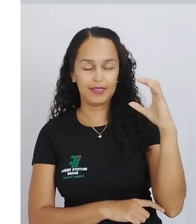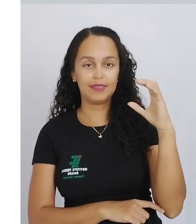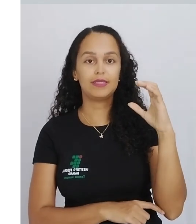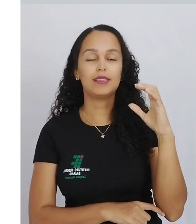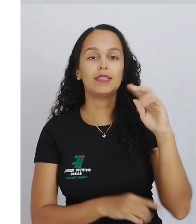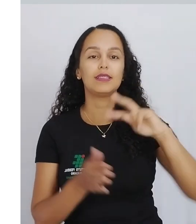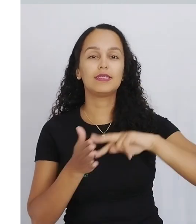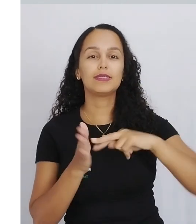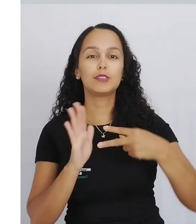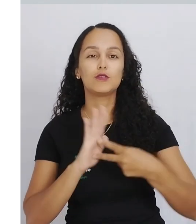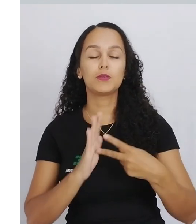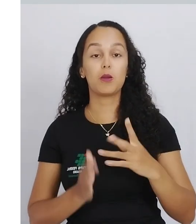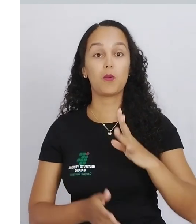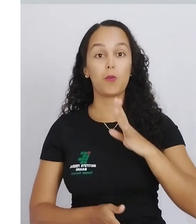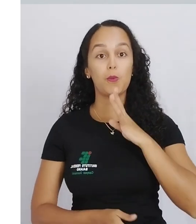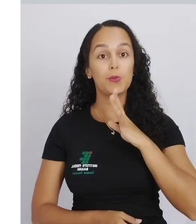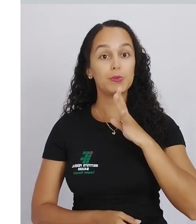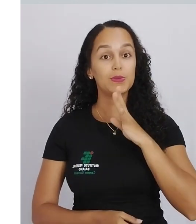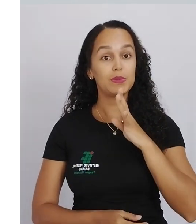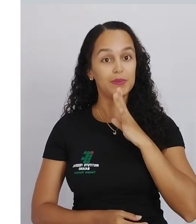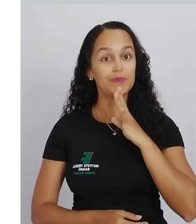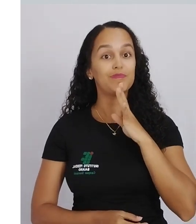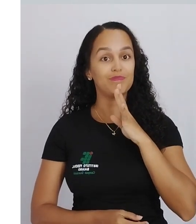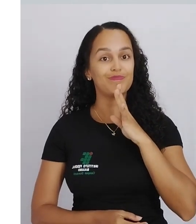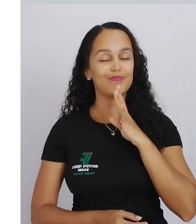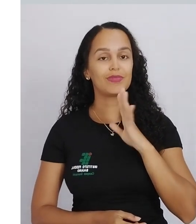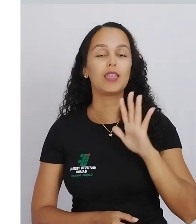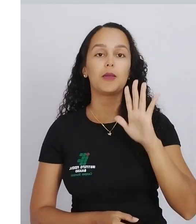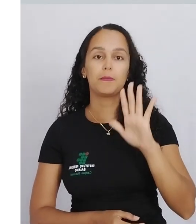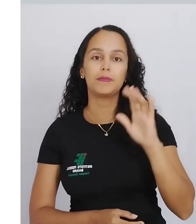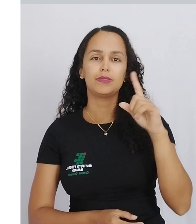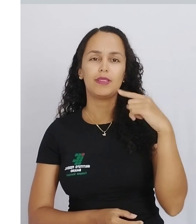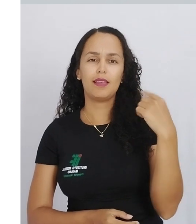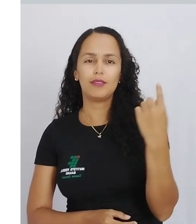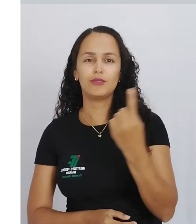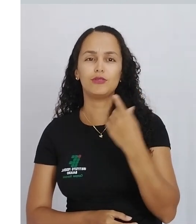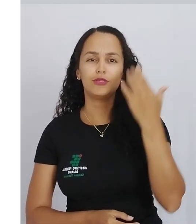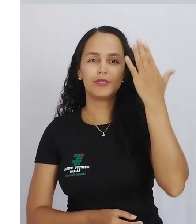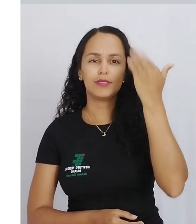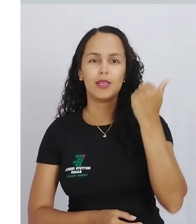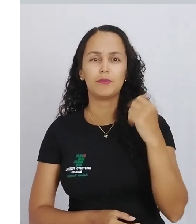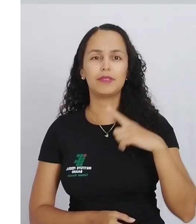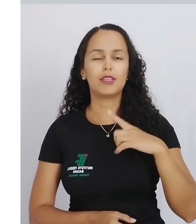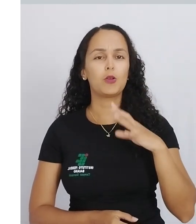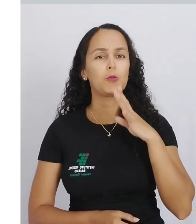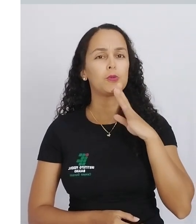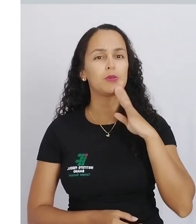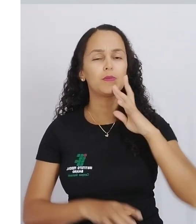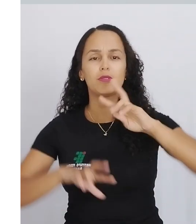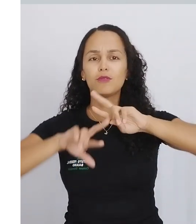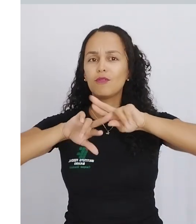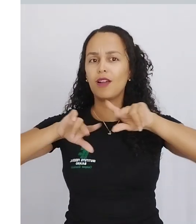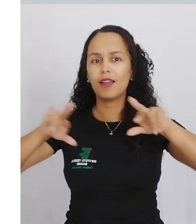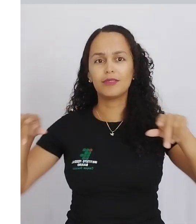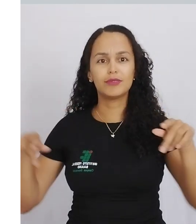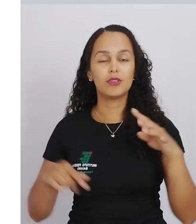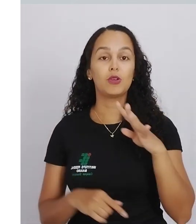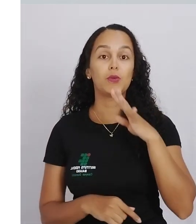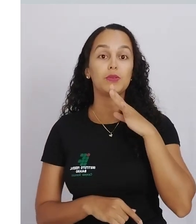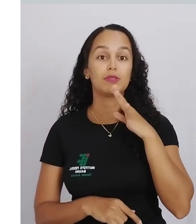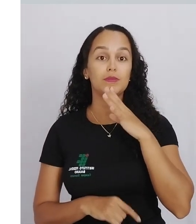significa conhecimento, né? Mas a gente sabe que existem várias formas de conhecimento, né? Existe o